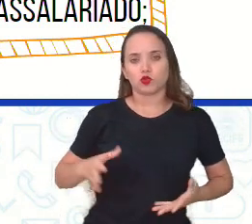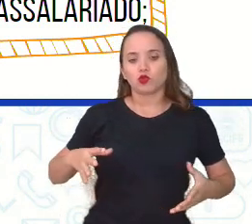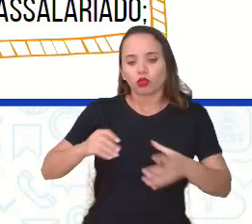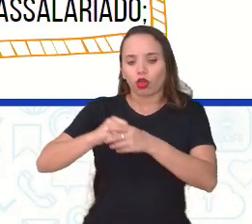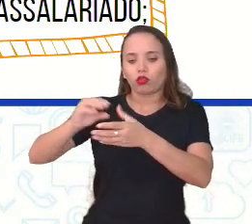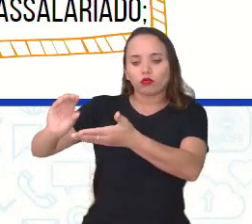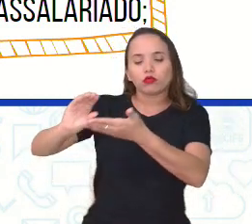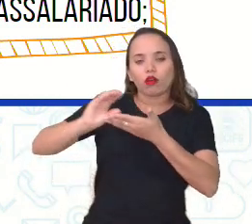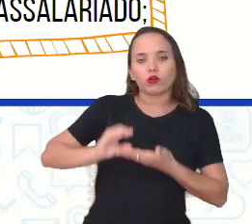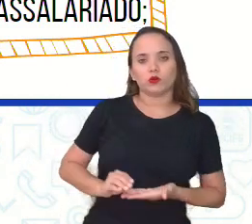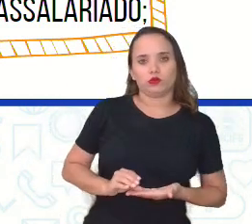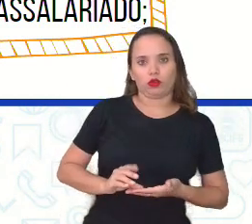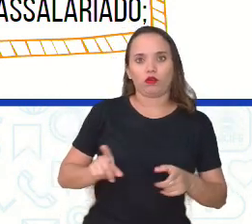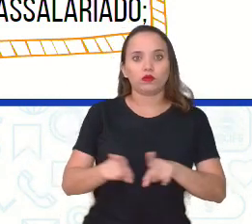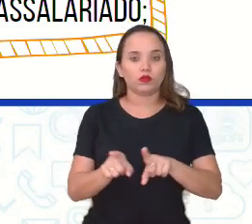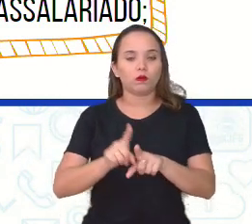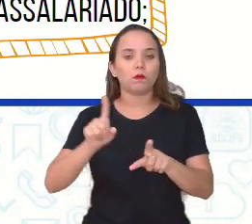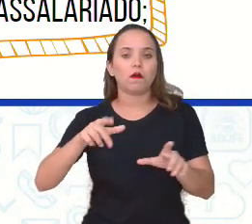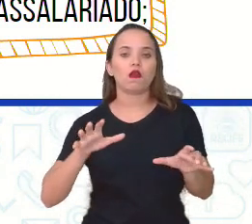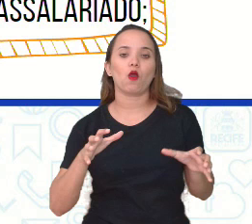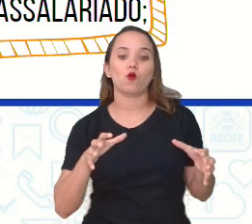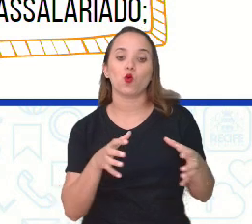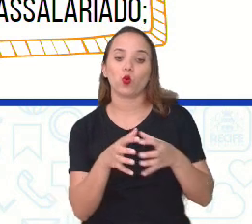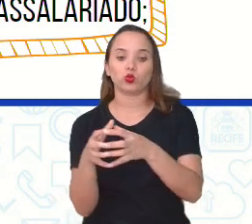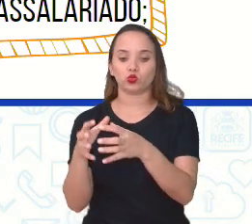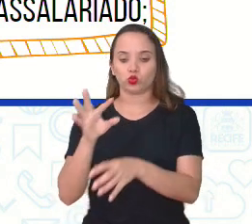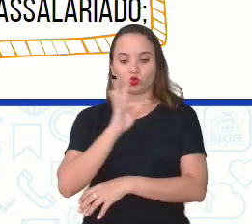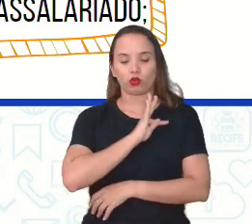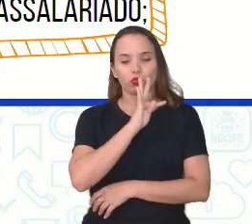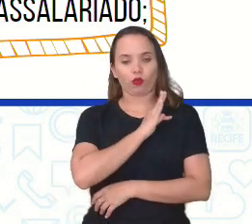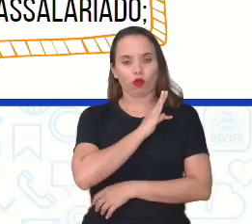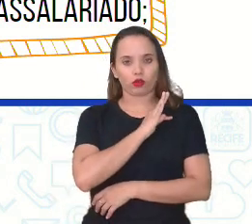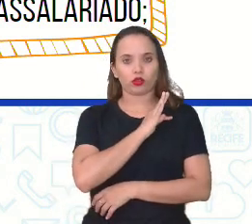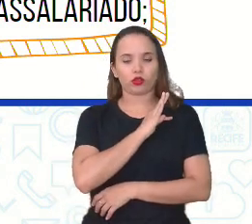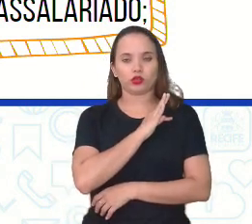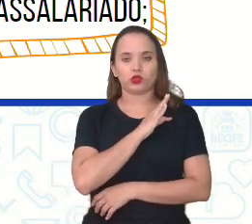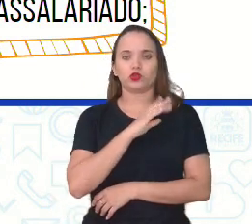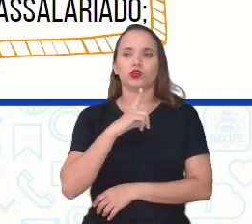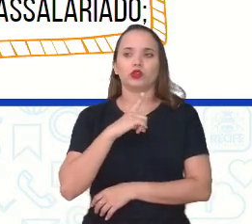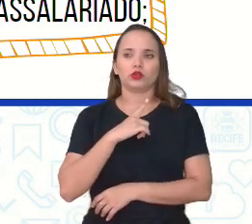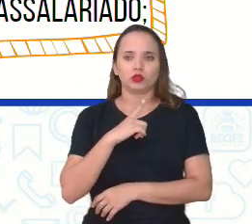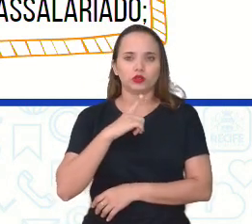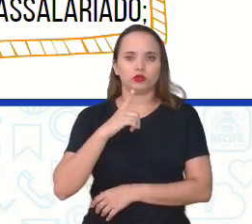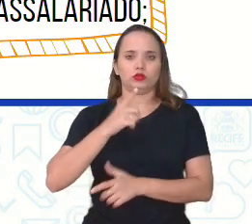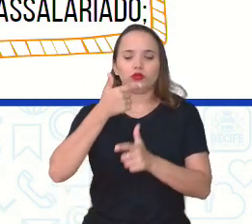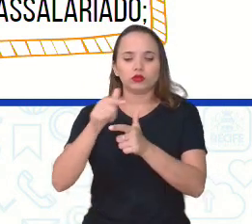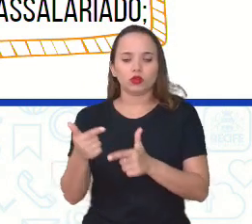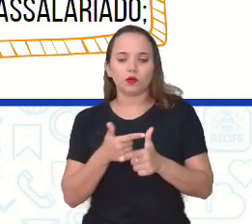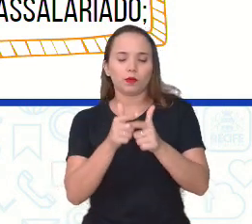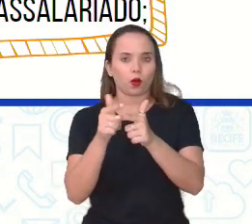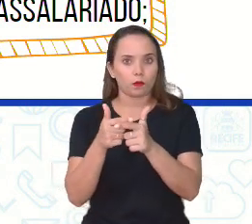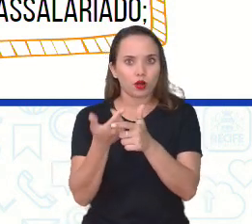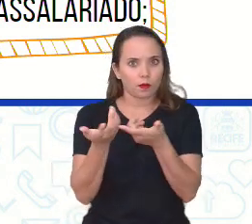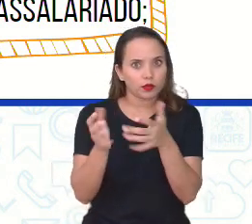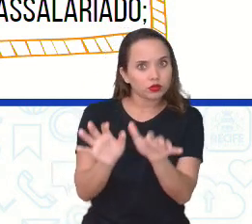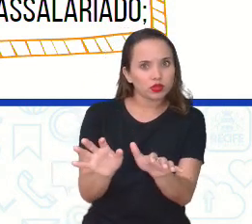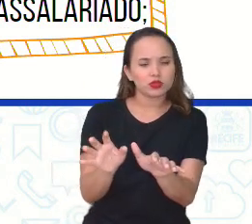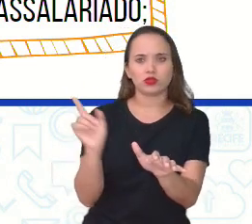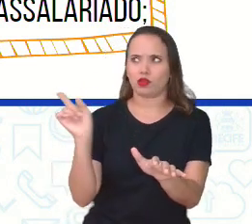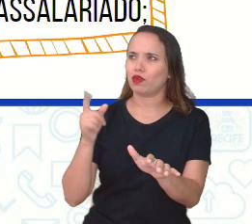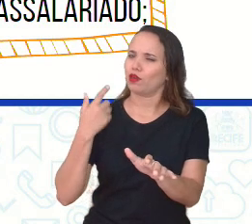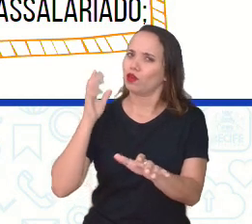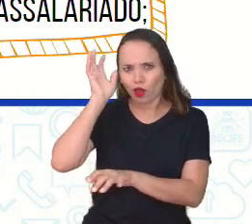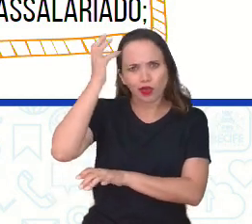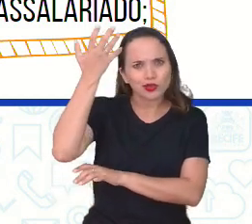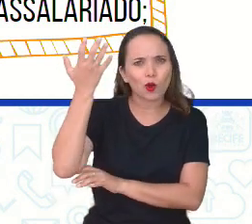Também está relacionado ao conjunto de técnicas, com os quais esses problemas são resolvidos,